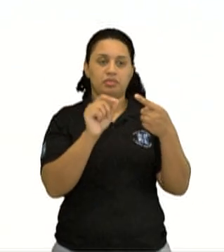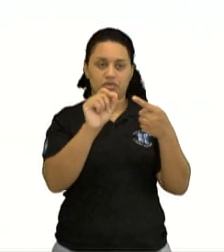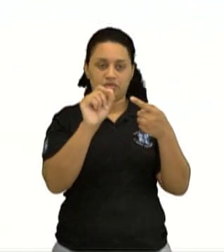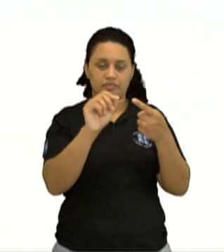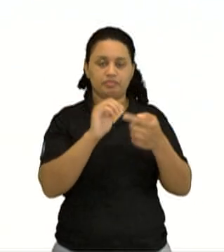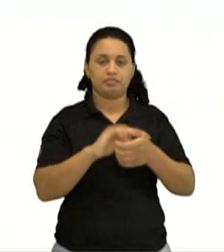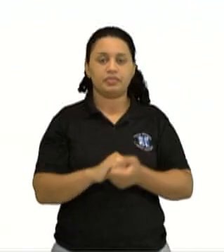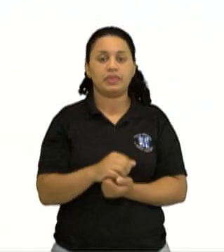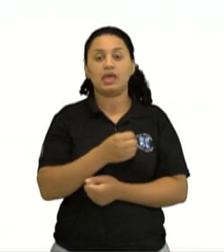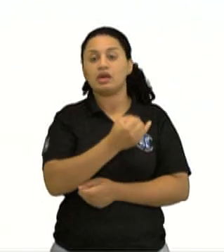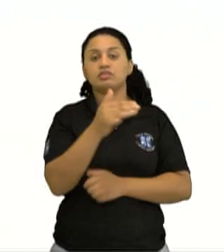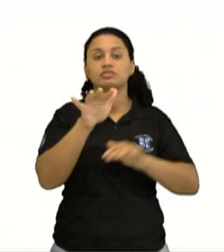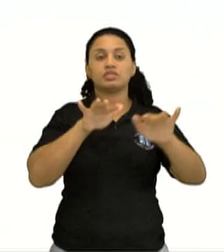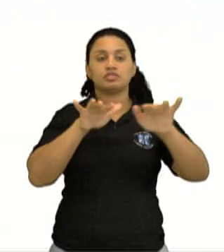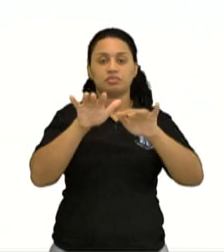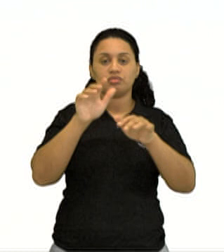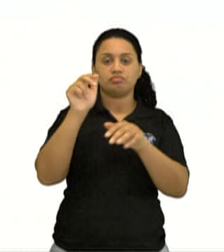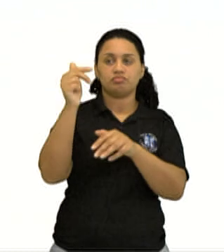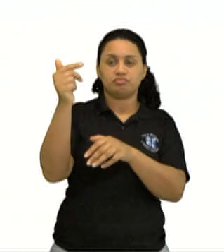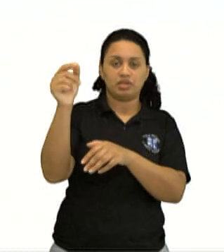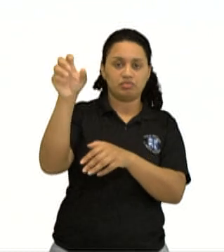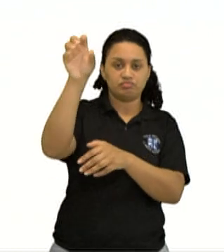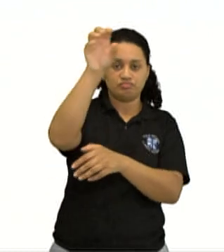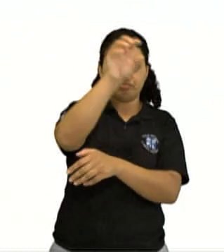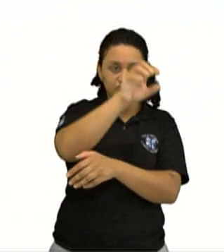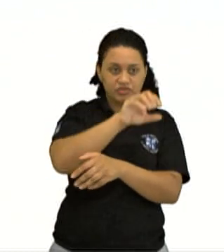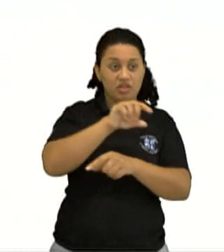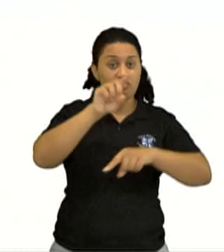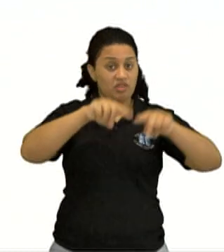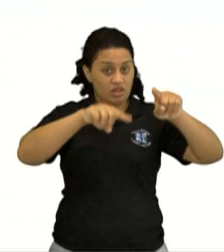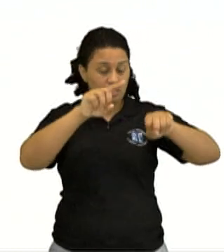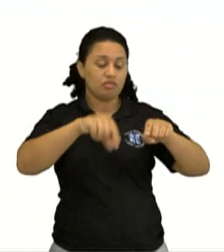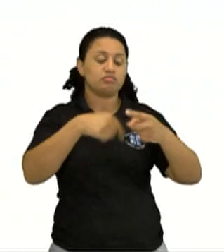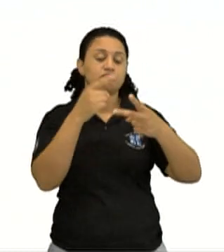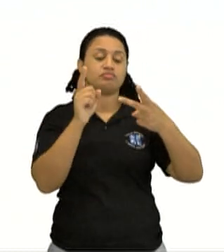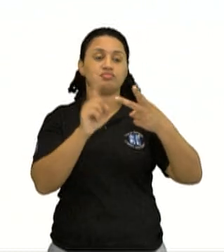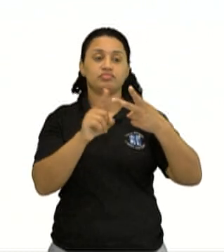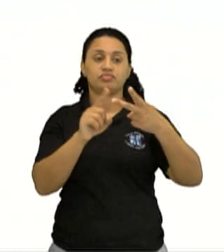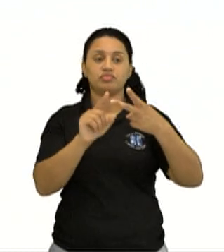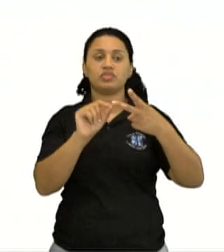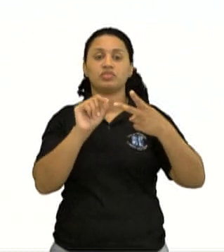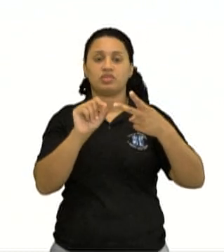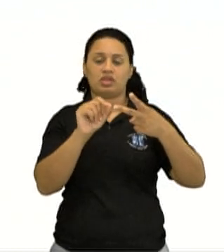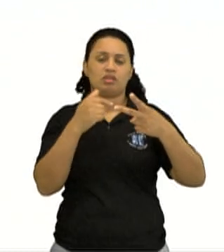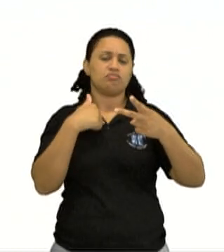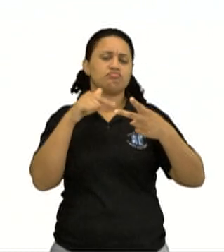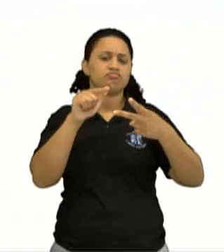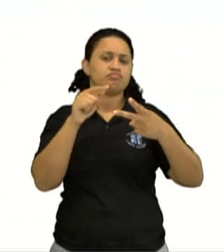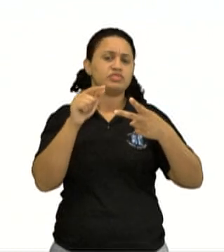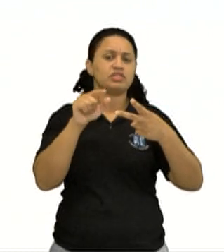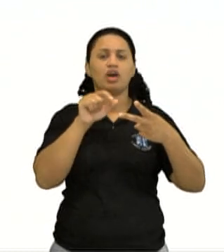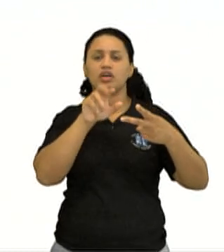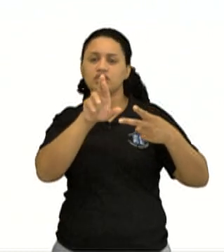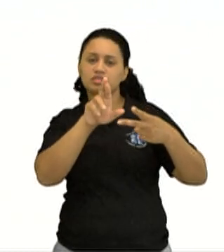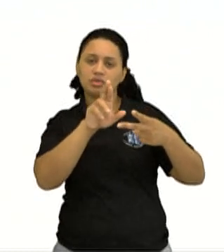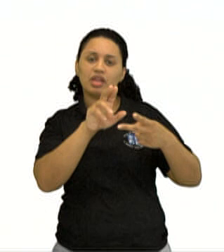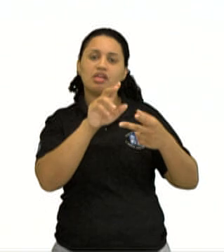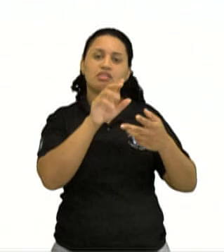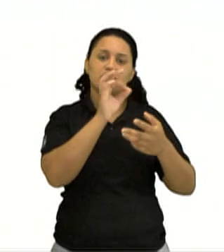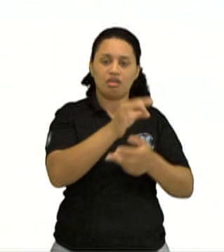A quantidade de movimento do satélite é variável? E segunda, certo? Aqui é para vocês perguntarem se é verdadeiro ou falso o